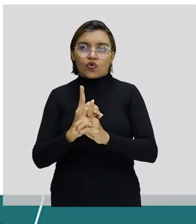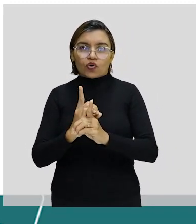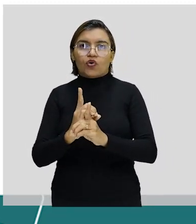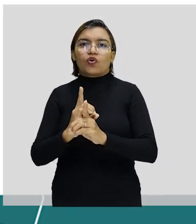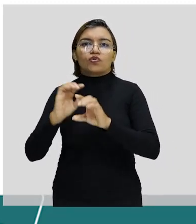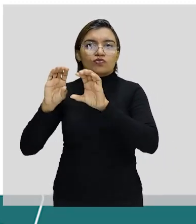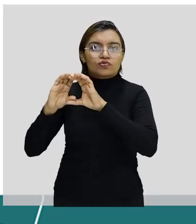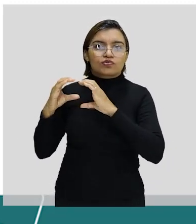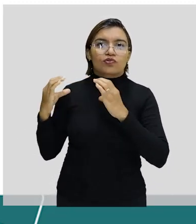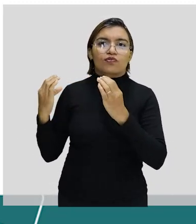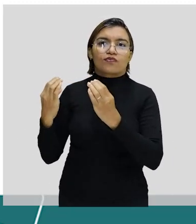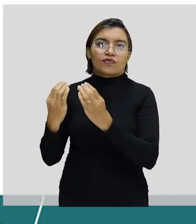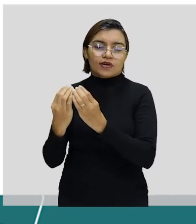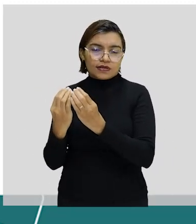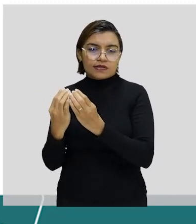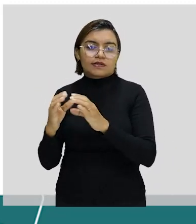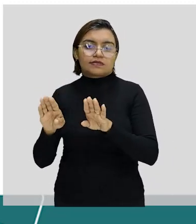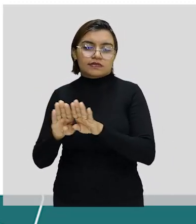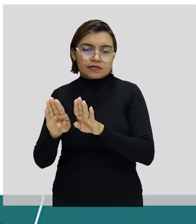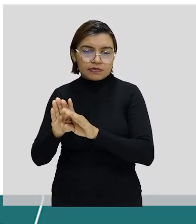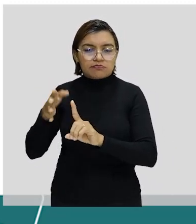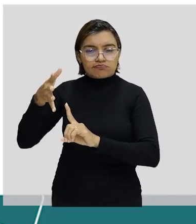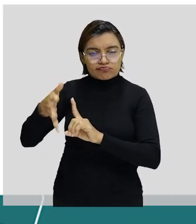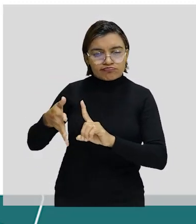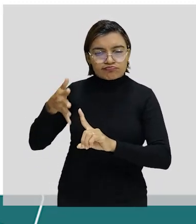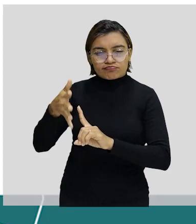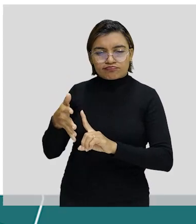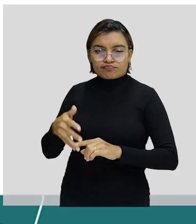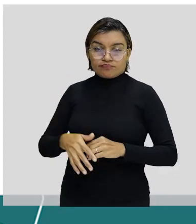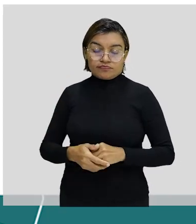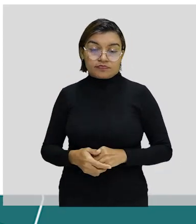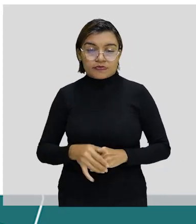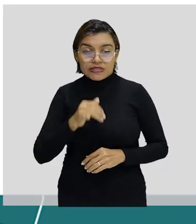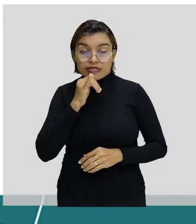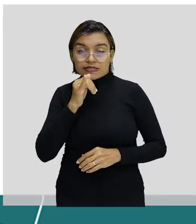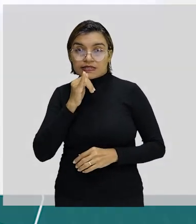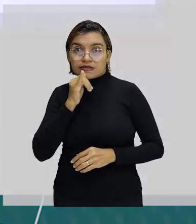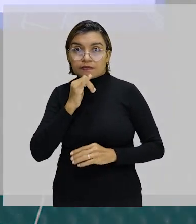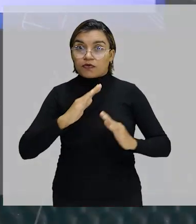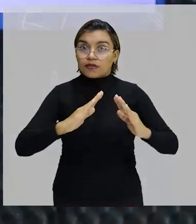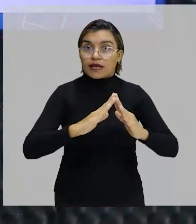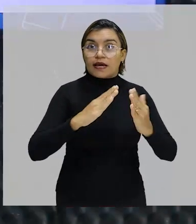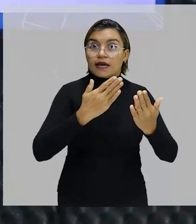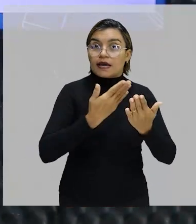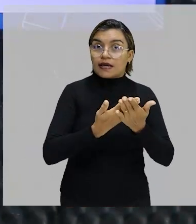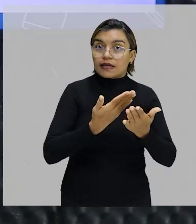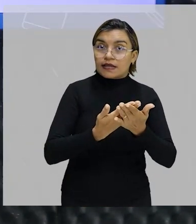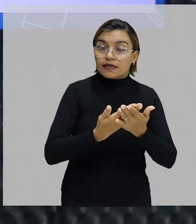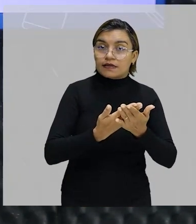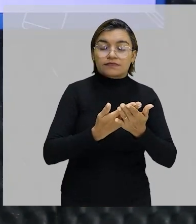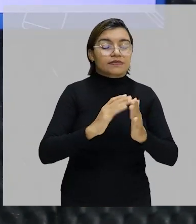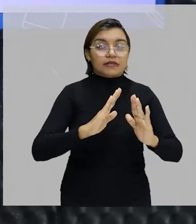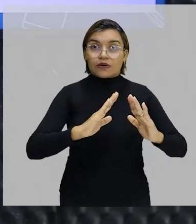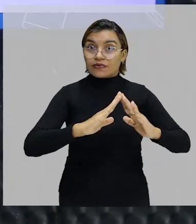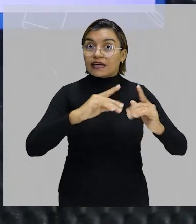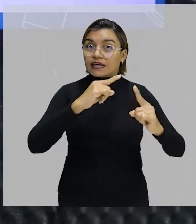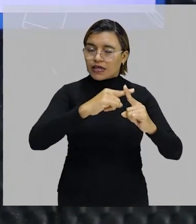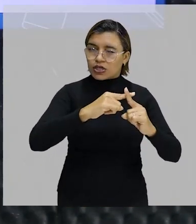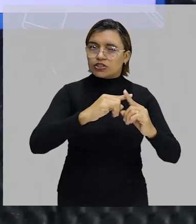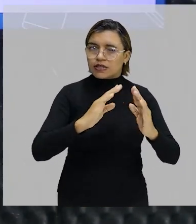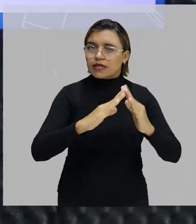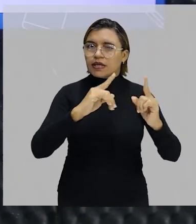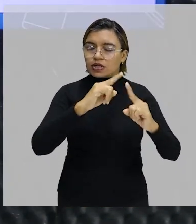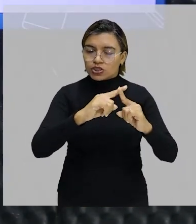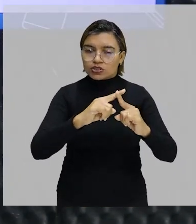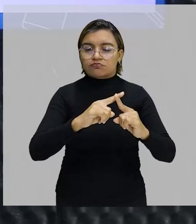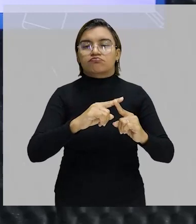dentre outros. Onde você pode ver ata? Reuniões na igreja, grupos cristãos, né, igreja católica, igreja